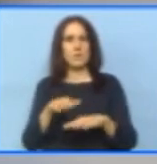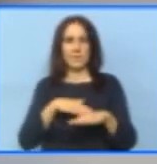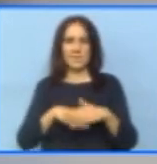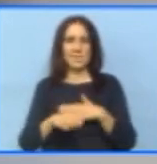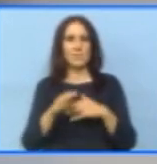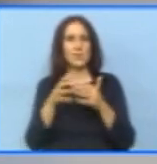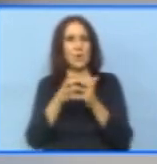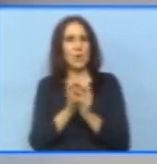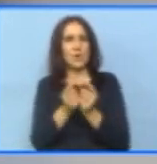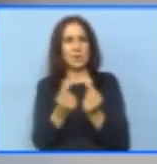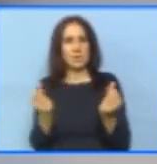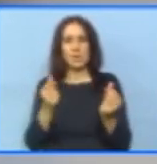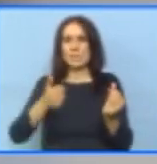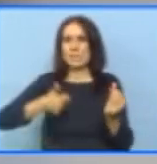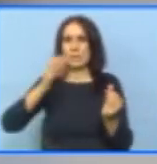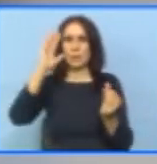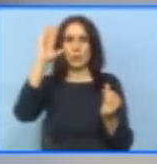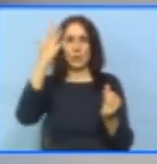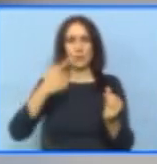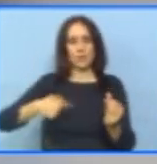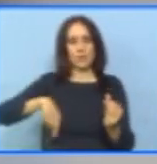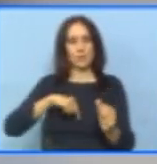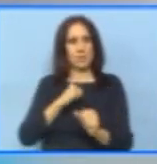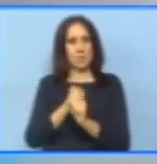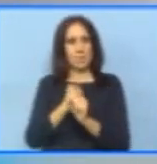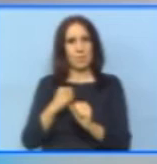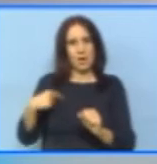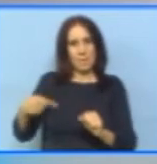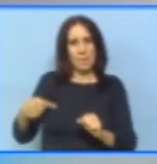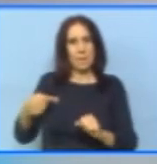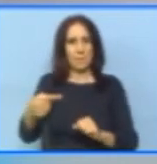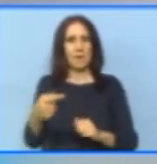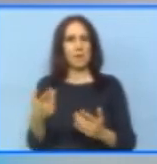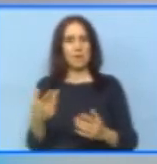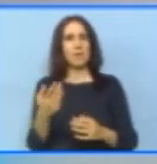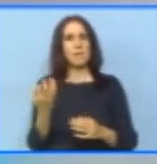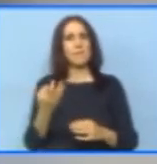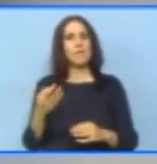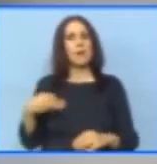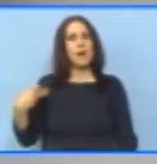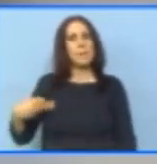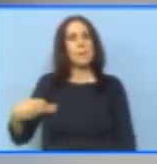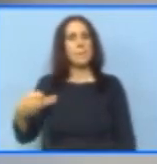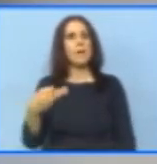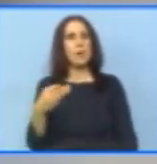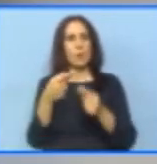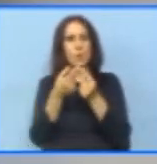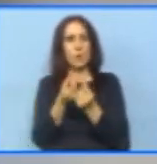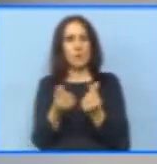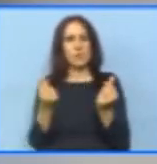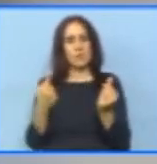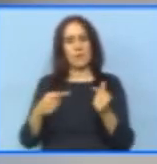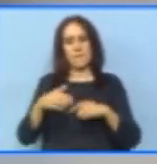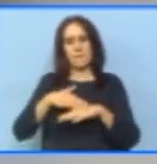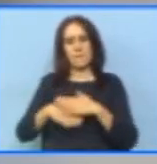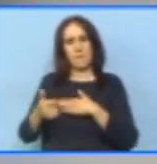da oração um ponto principal do nosso trabalho, do dia-a-dia, tendo diariamente um momento de oração pelos nossos benfeitores,